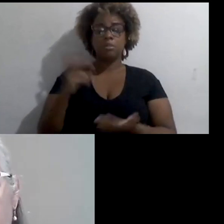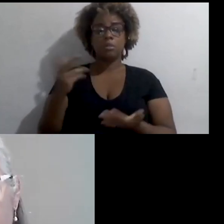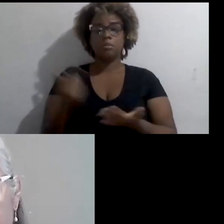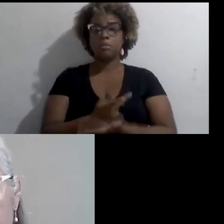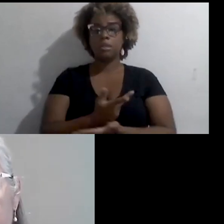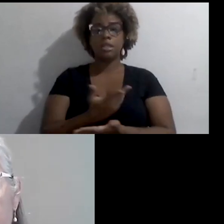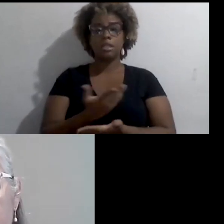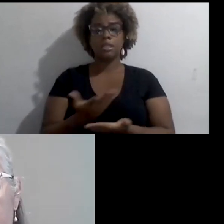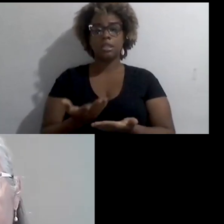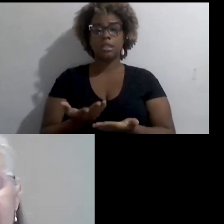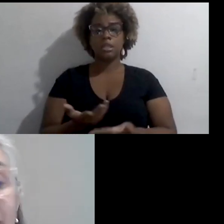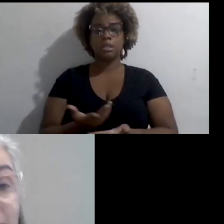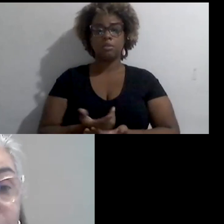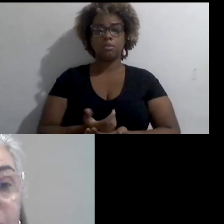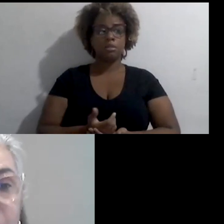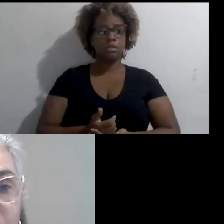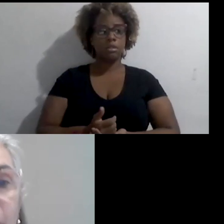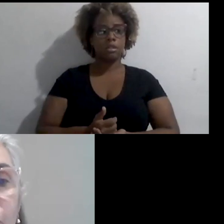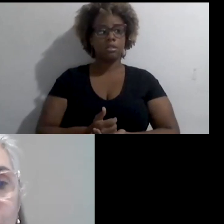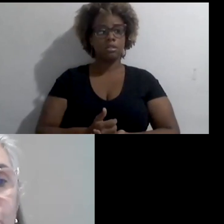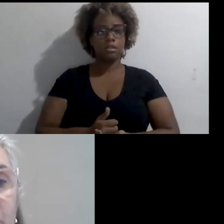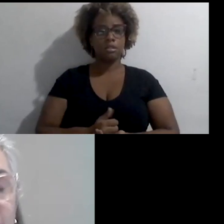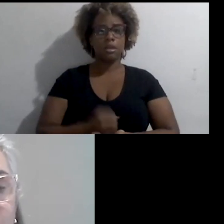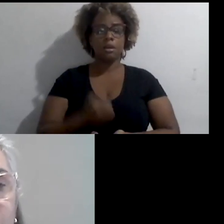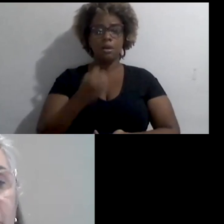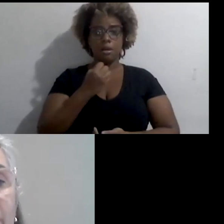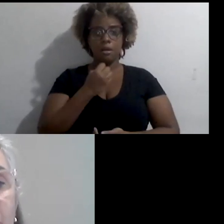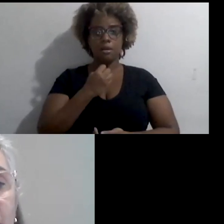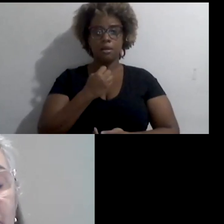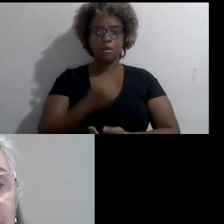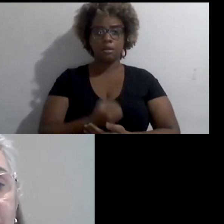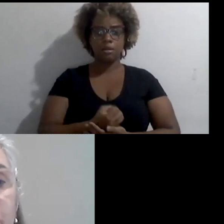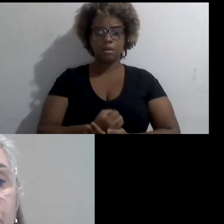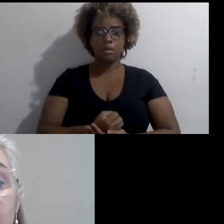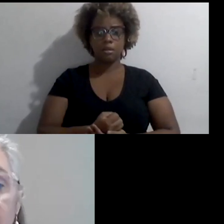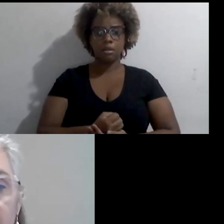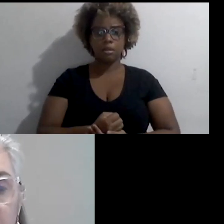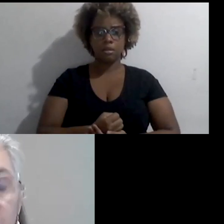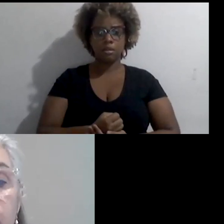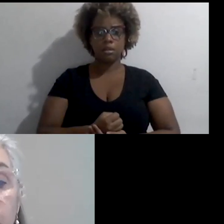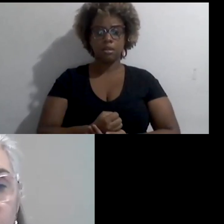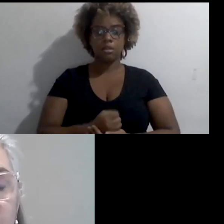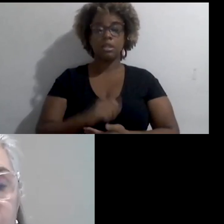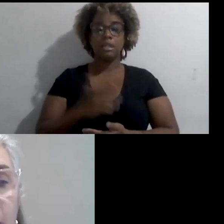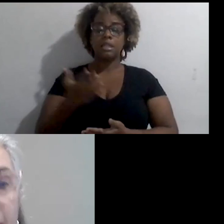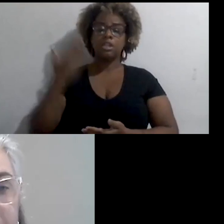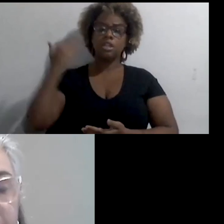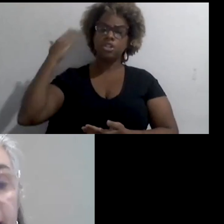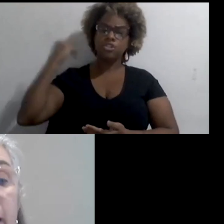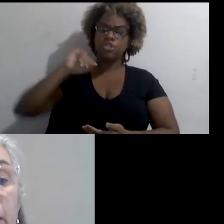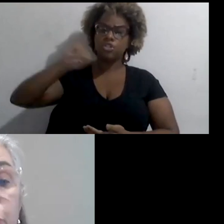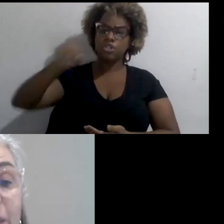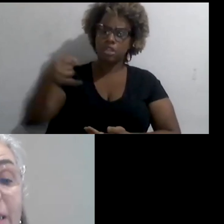é bom esclarecer, foi sinalizado bastante pelo grupo dos eventos calendarizados desde janeiro. Nós protocolamos uma